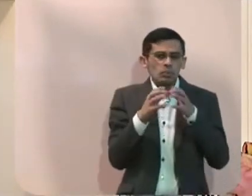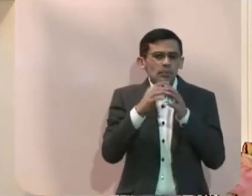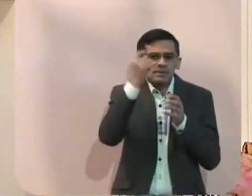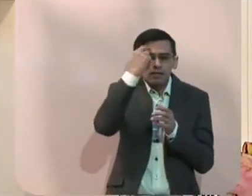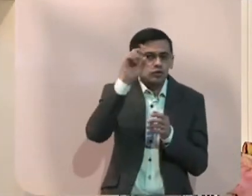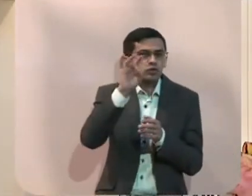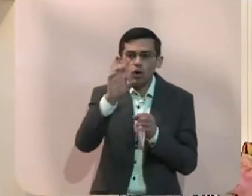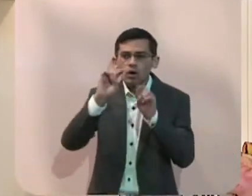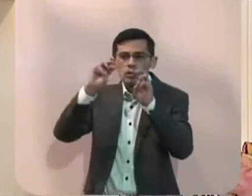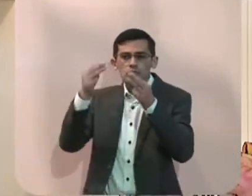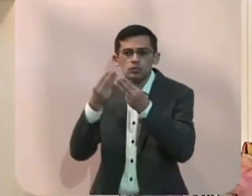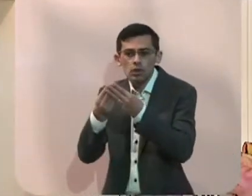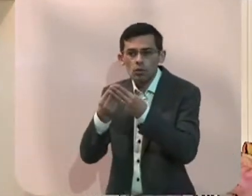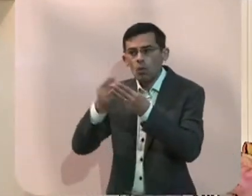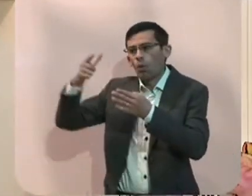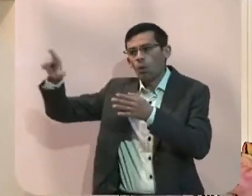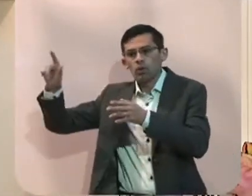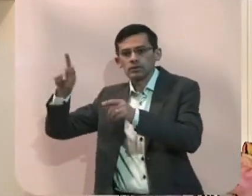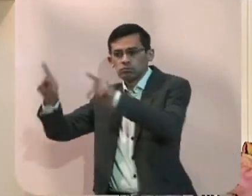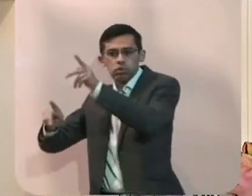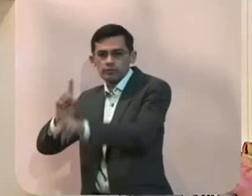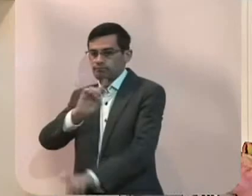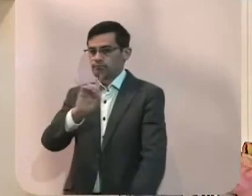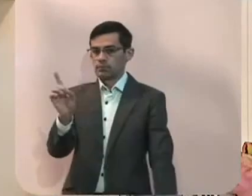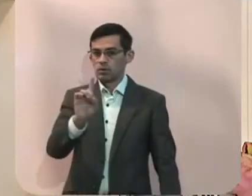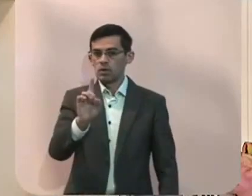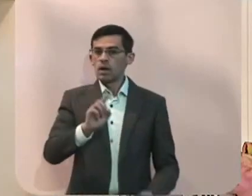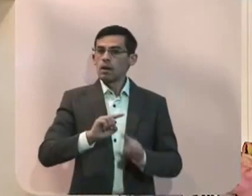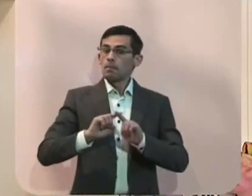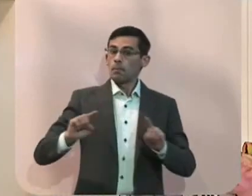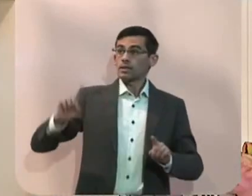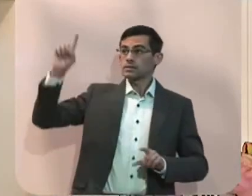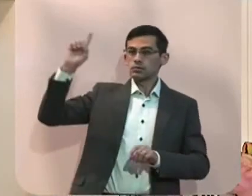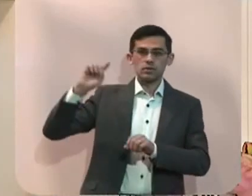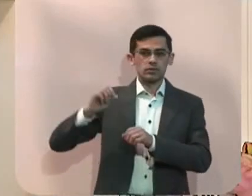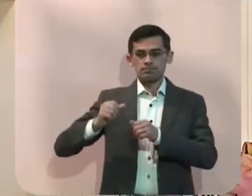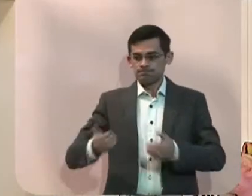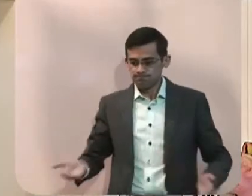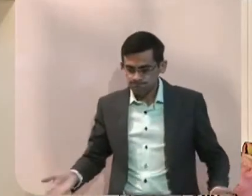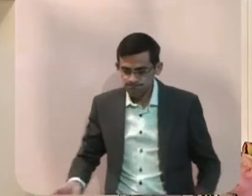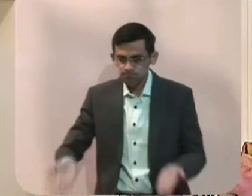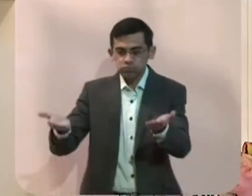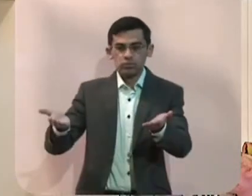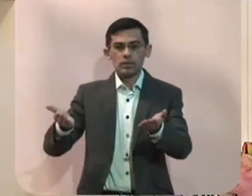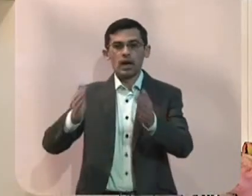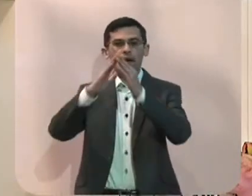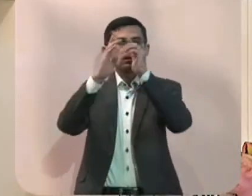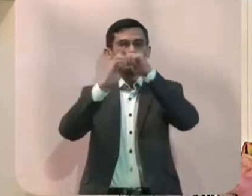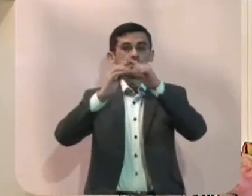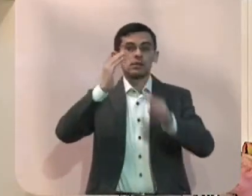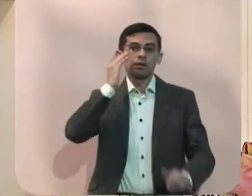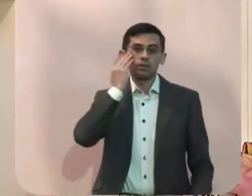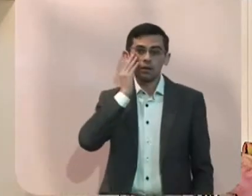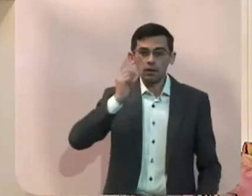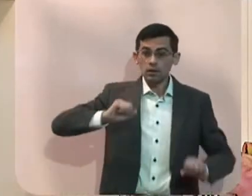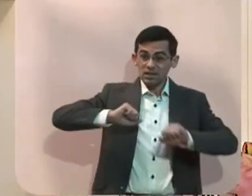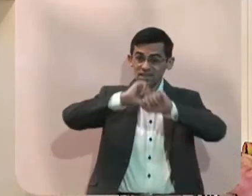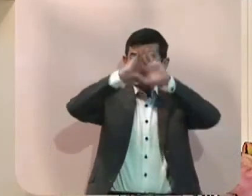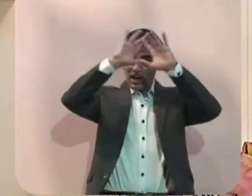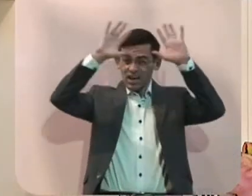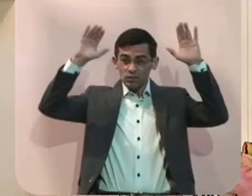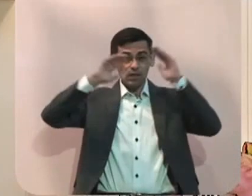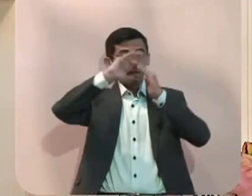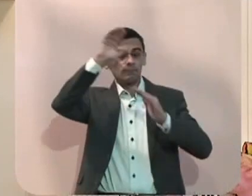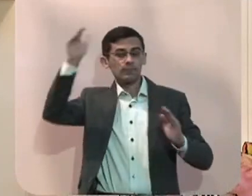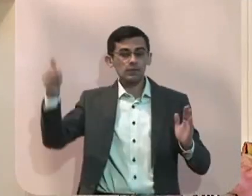mas não os demais. E então Deus teve que empurrar essa igreja para entender que era toda